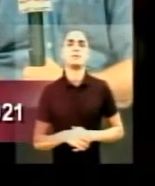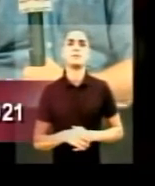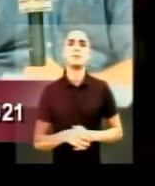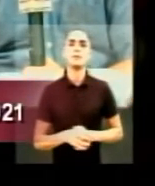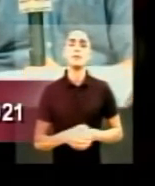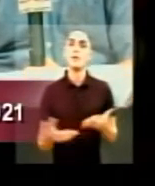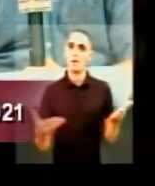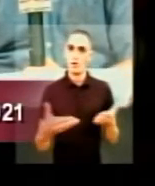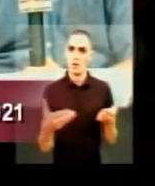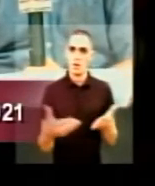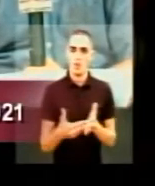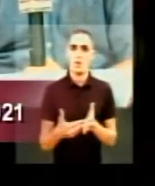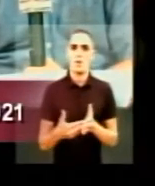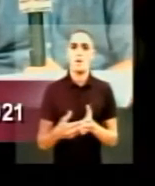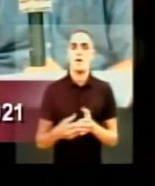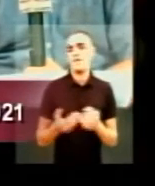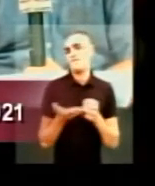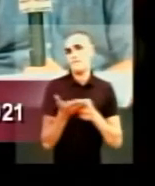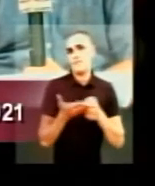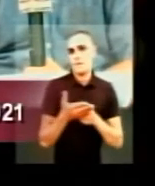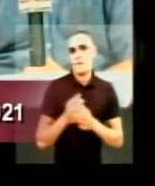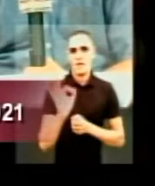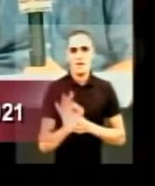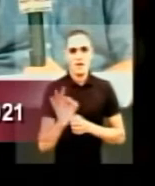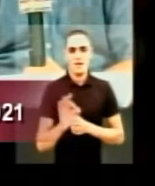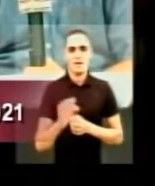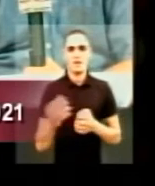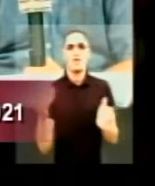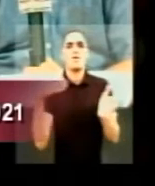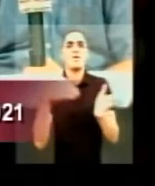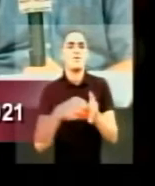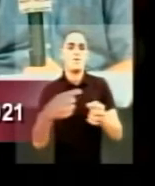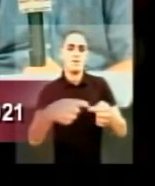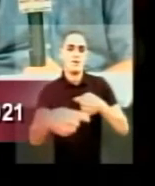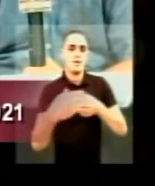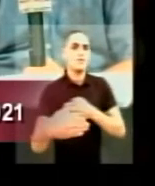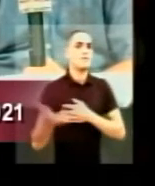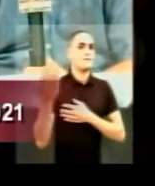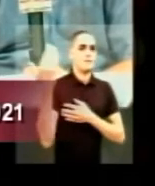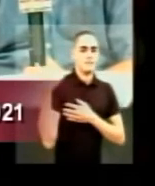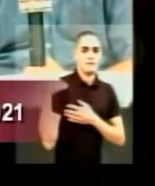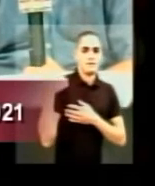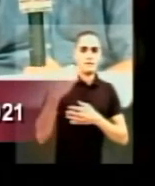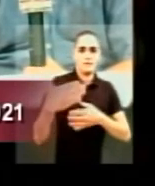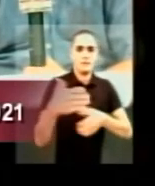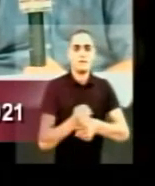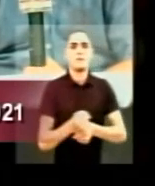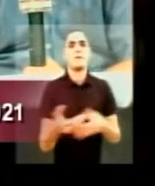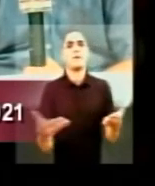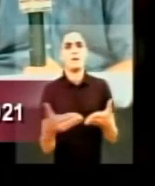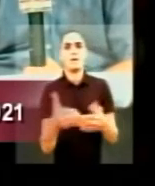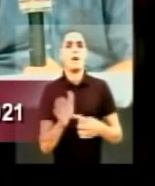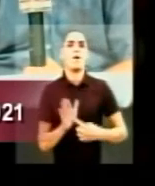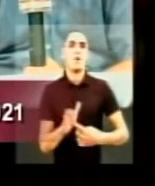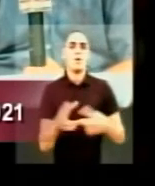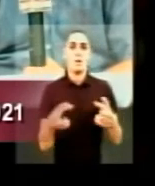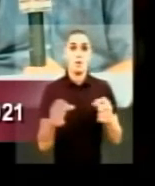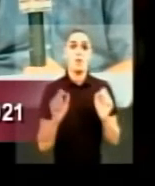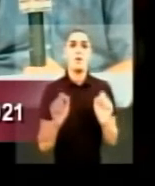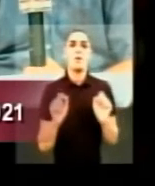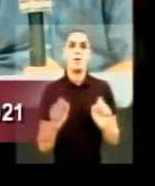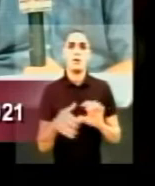Quanto à média móvel de casos confirmados por semana, a gente também observa aí